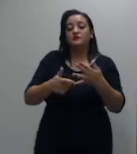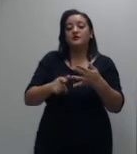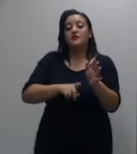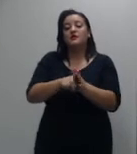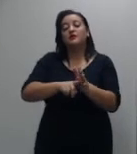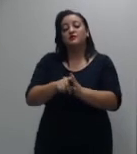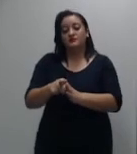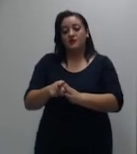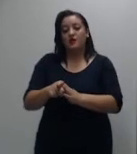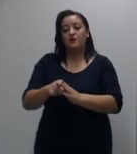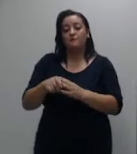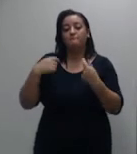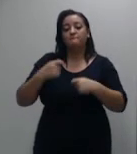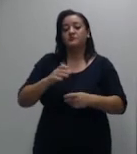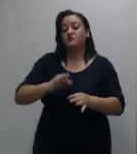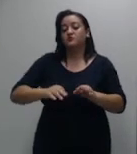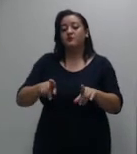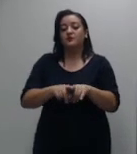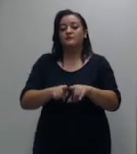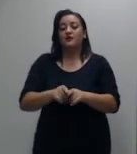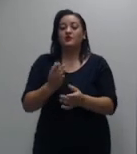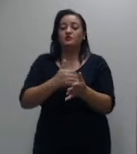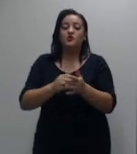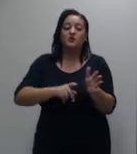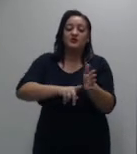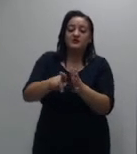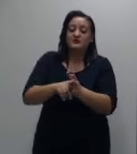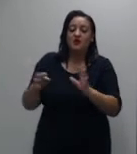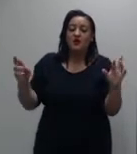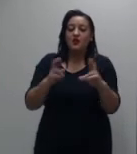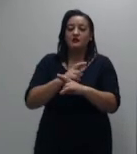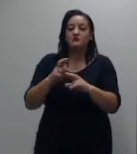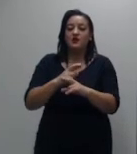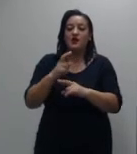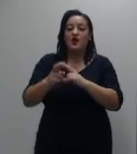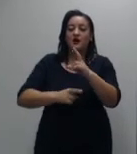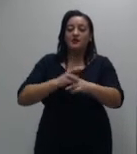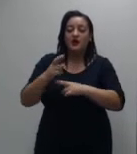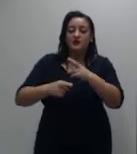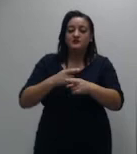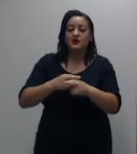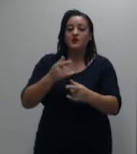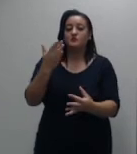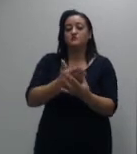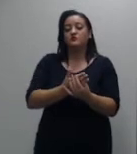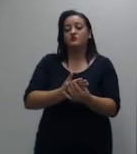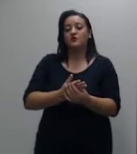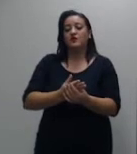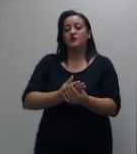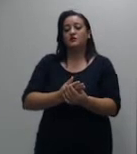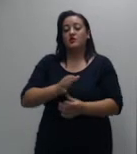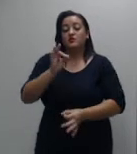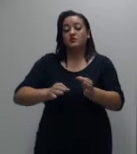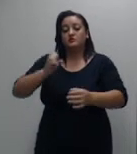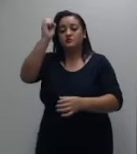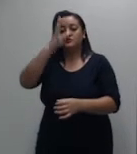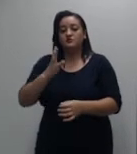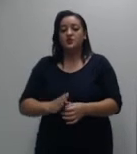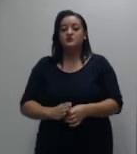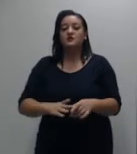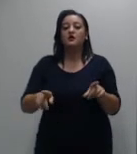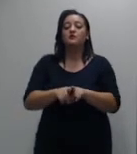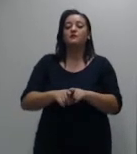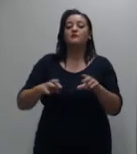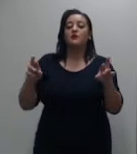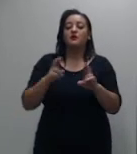sumido por essa questão que envolve as ações que permitam a distância o Brasil decorrem diretamente